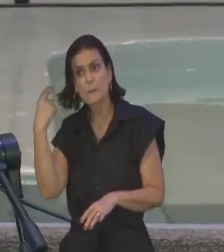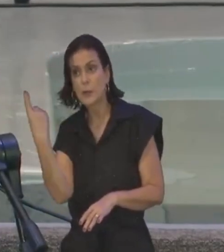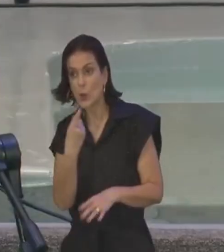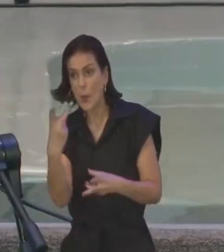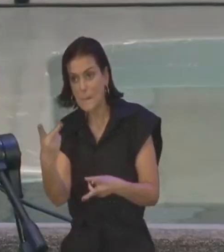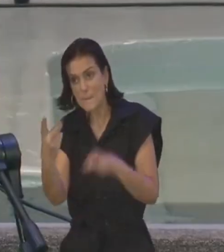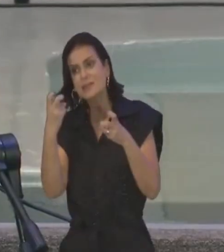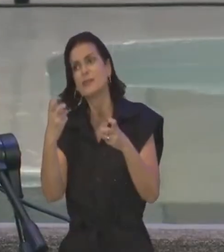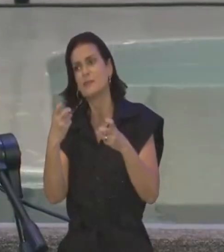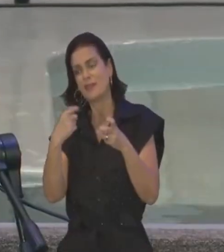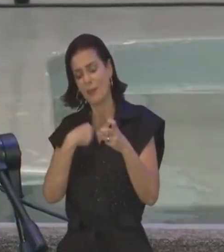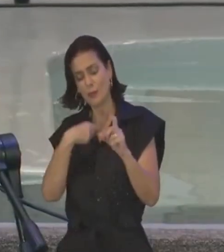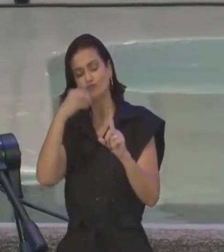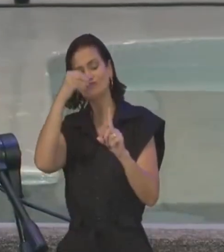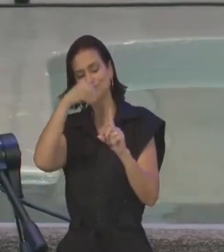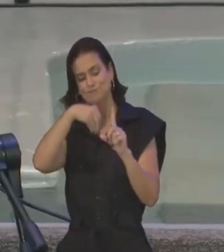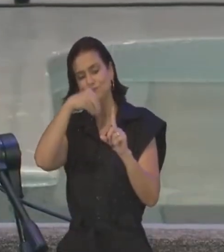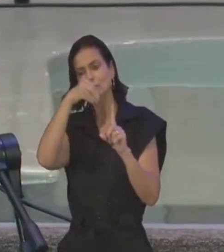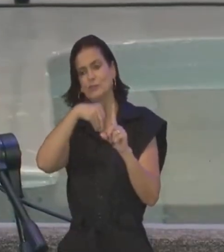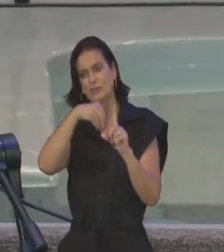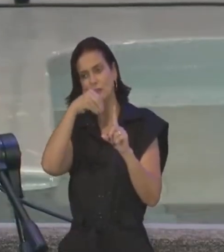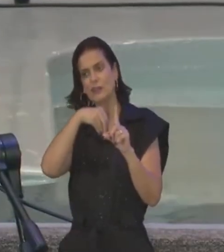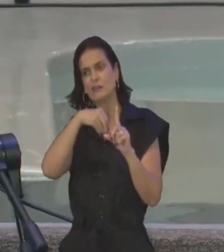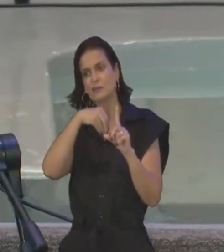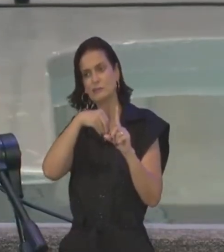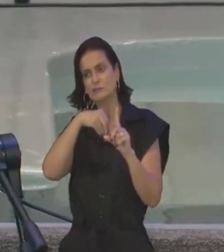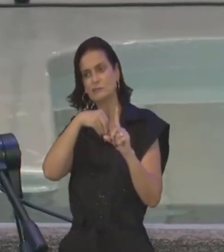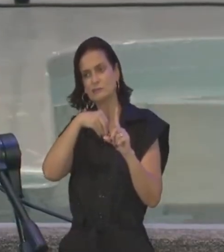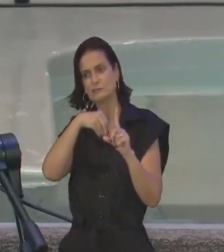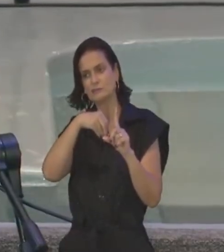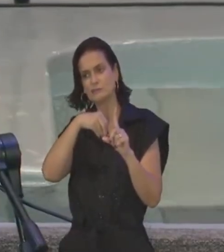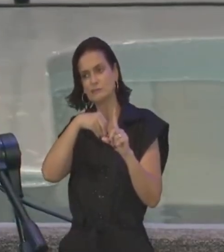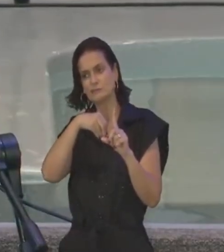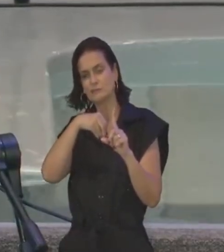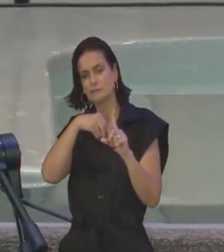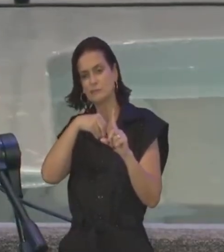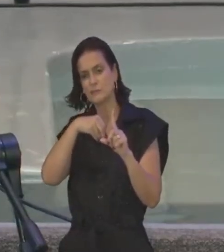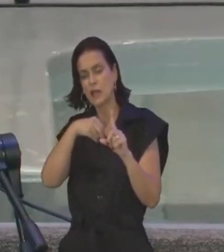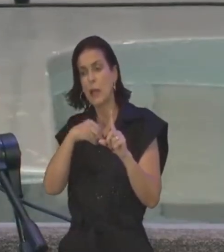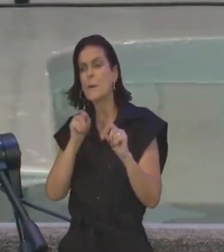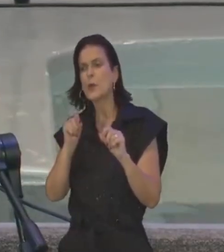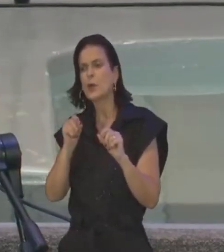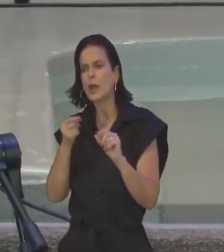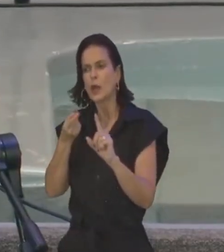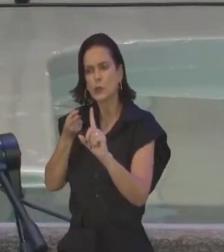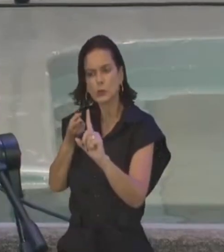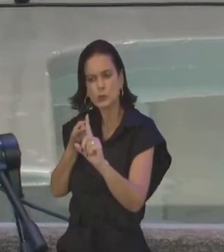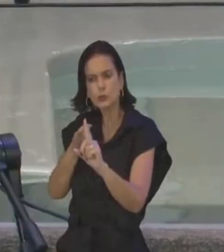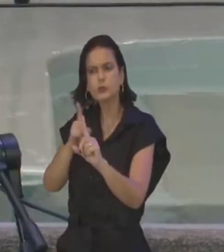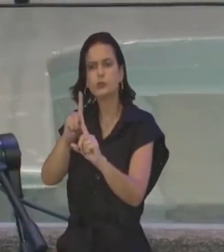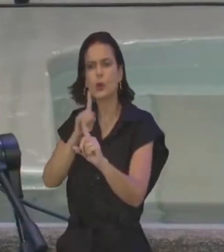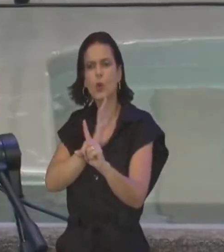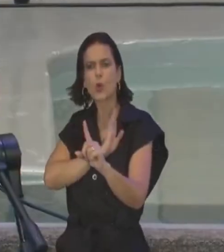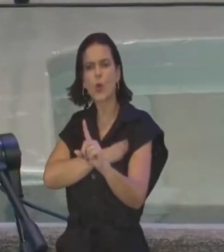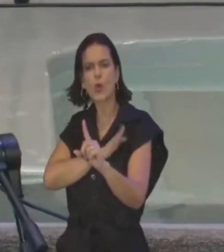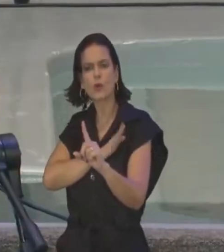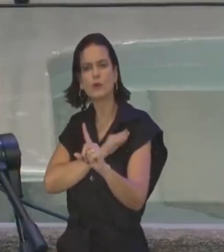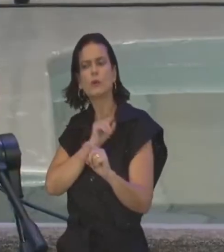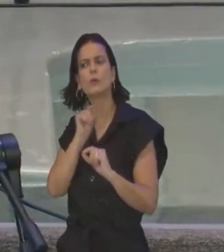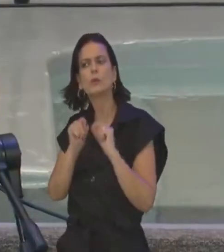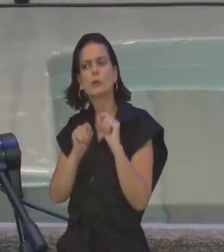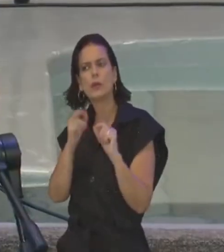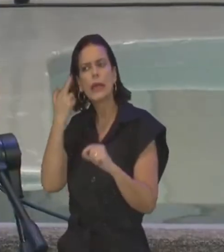nossa vulnerabilidade, para nos provocar em nosso coração